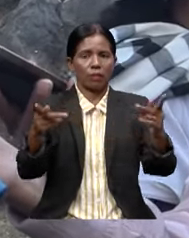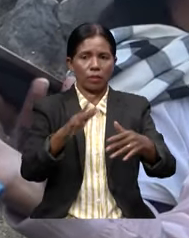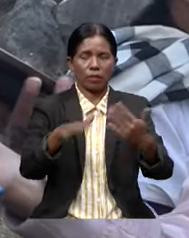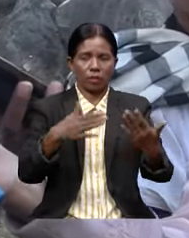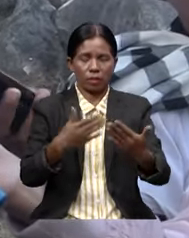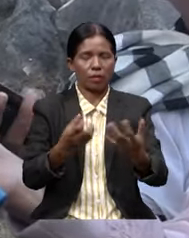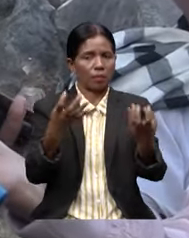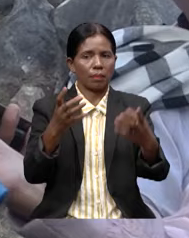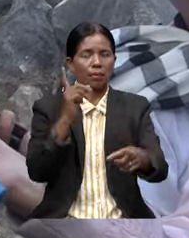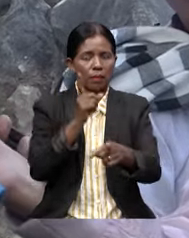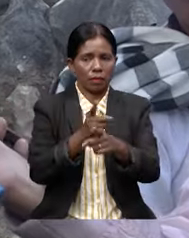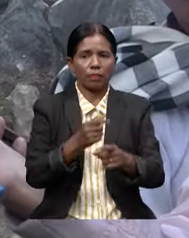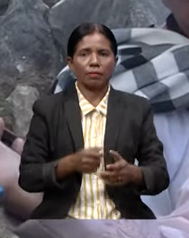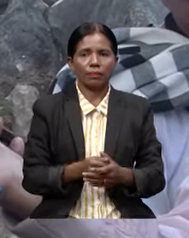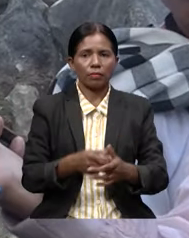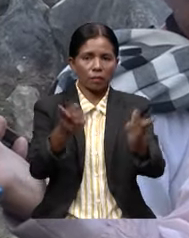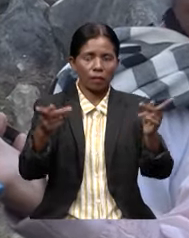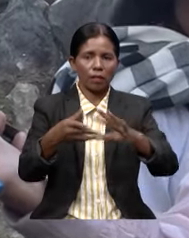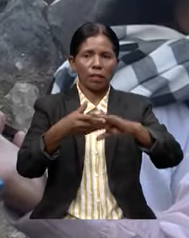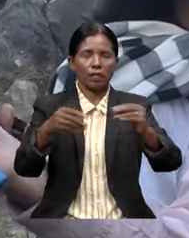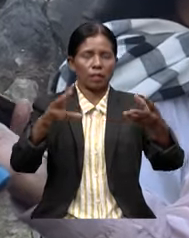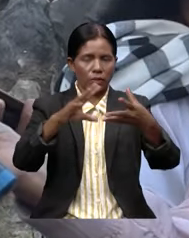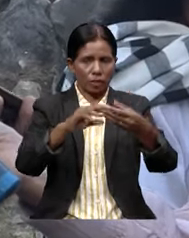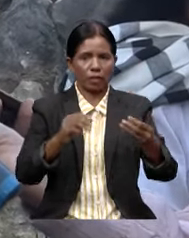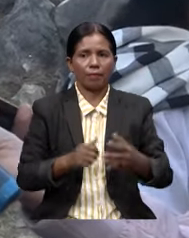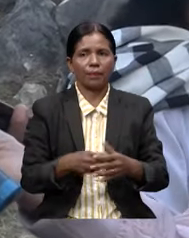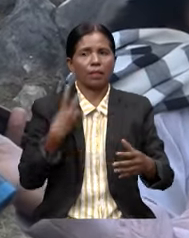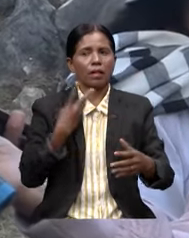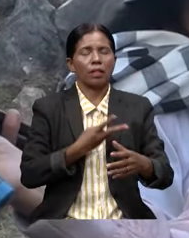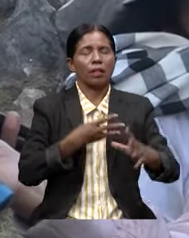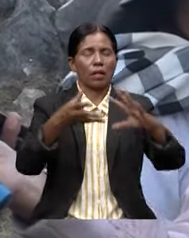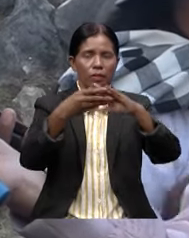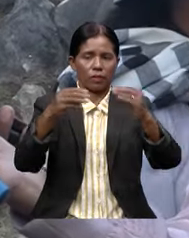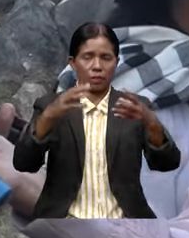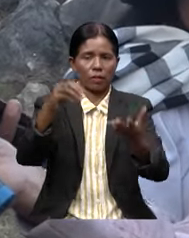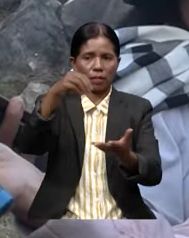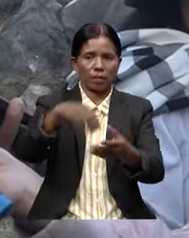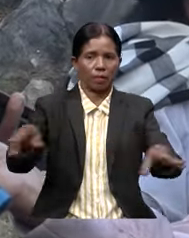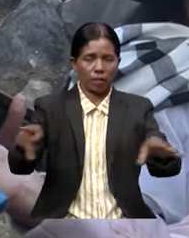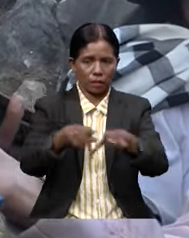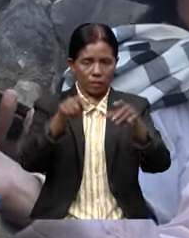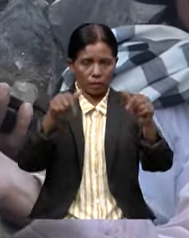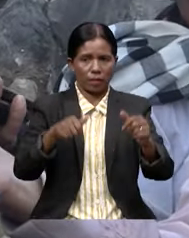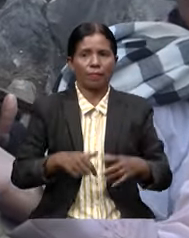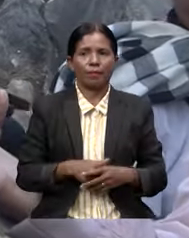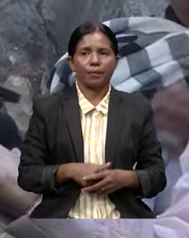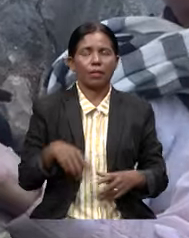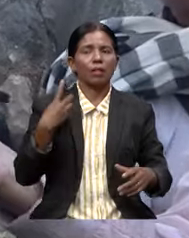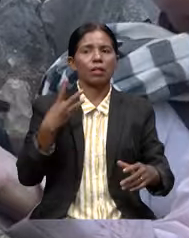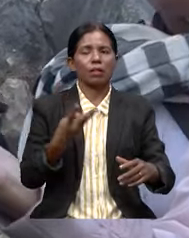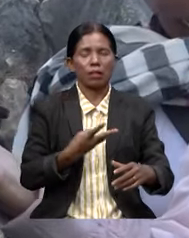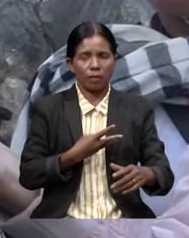nebema que barbara e turismo histórico, né, e tane história nebema com a parte da né, e tamos